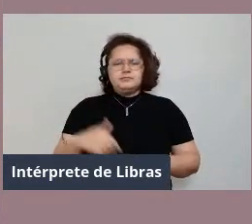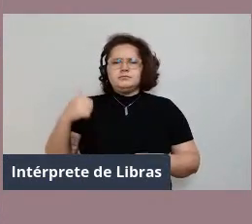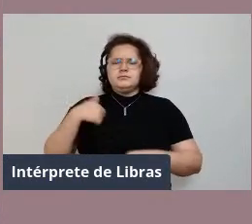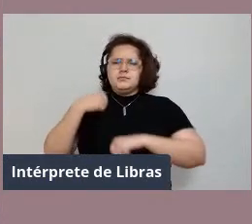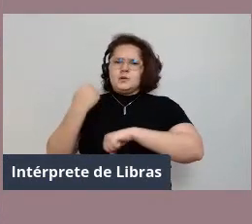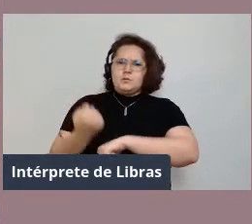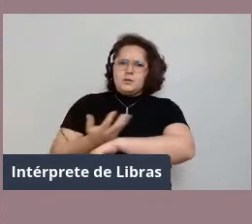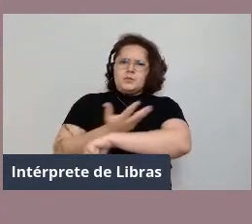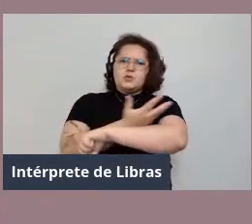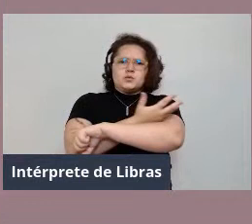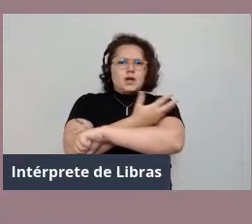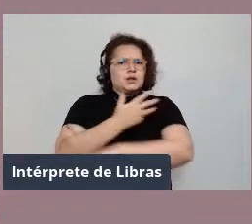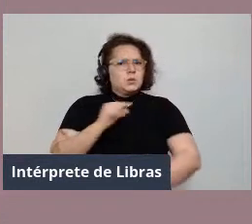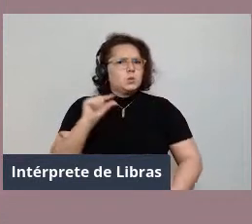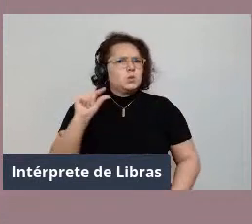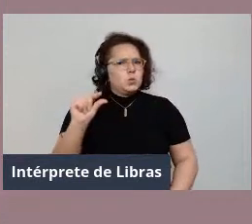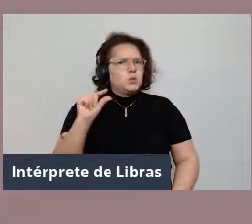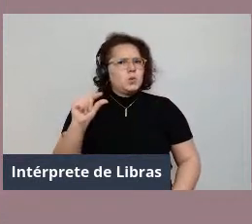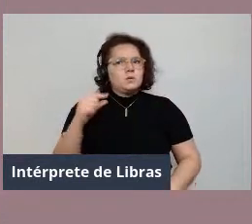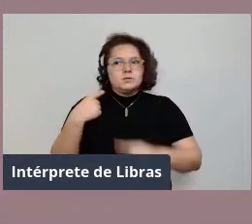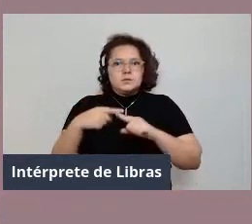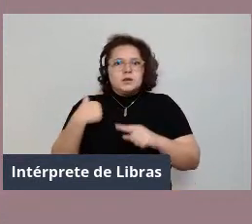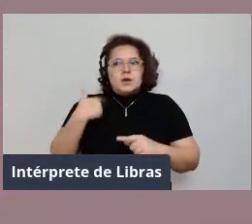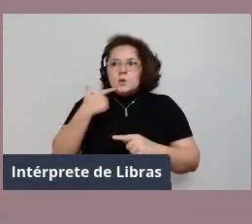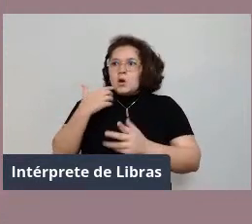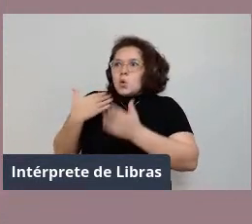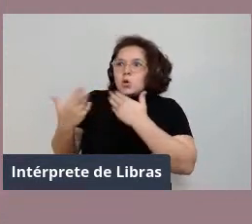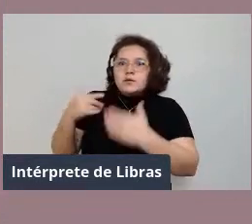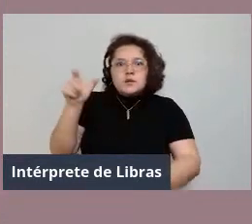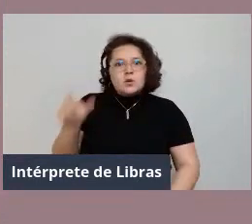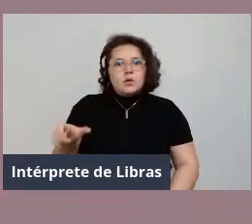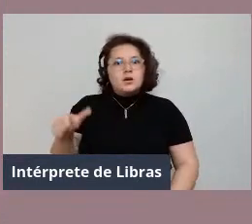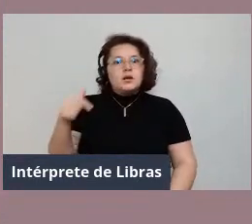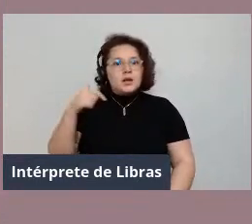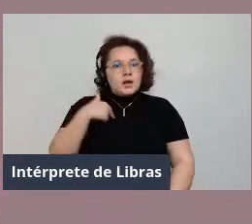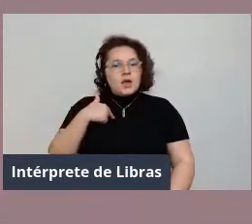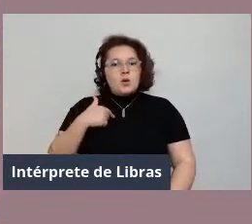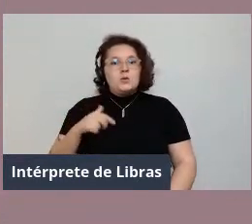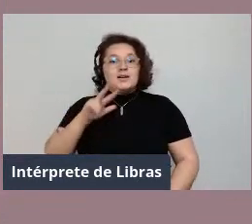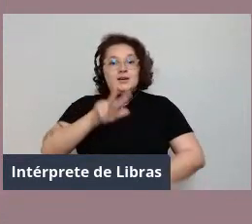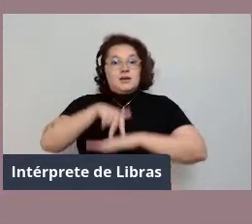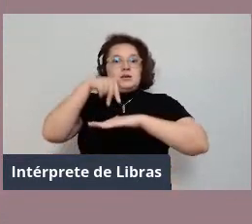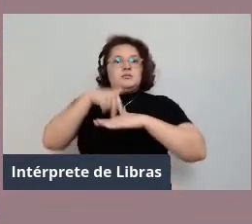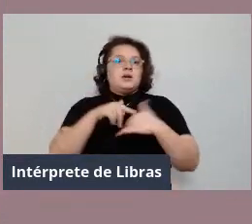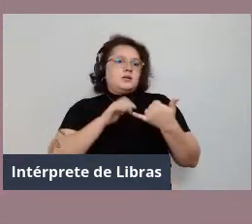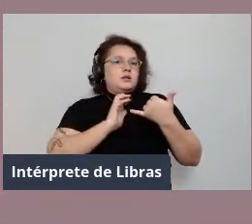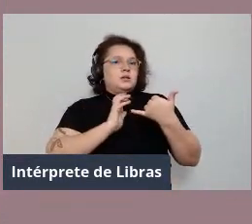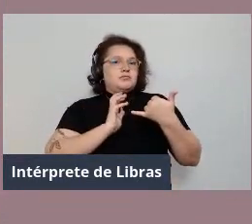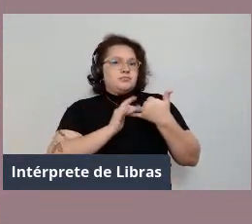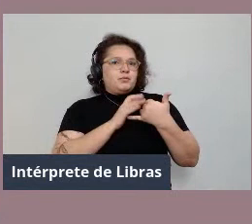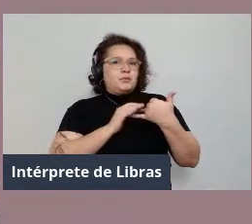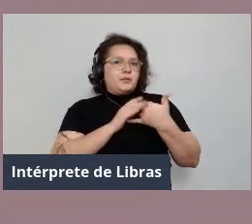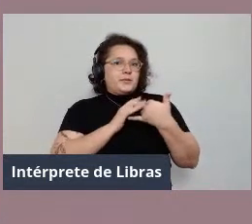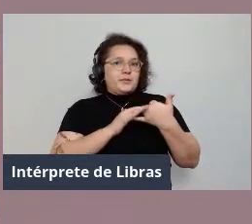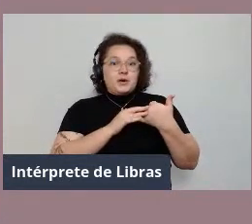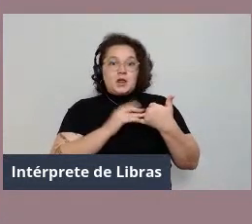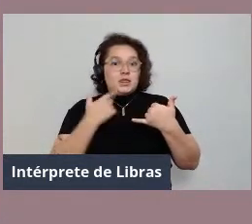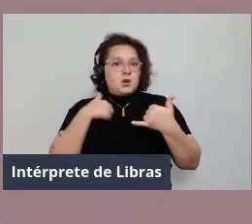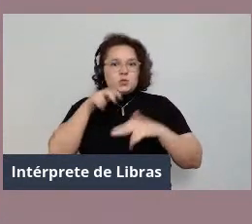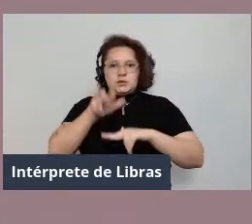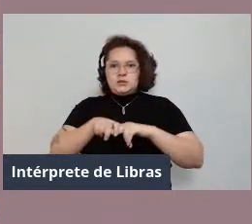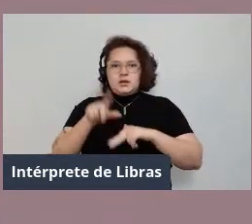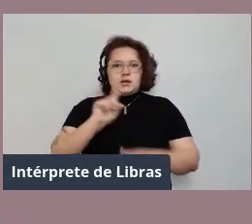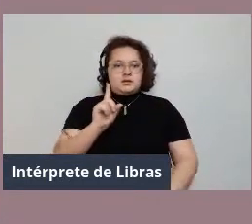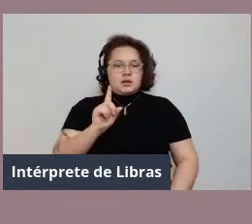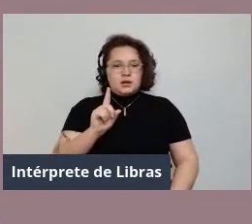com a perspectiva de falar com ela, eu disquei o número ainda em pé, antes mesmo de me instalar à mesa.